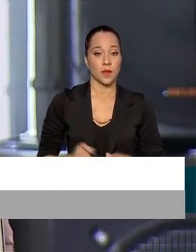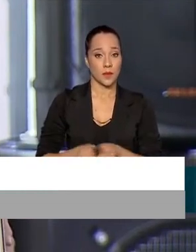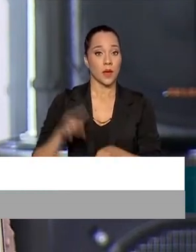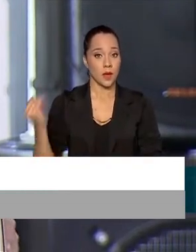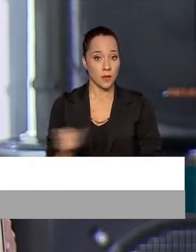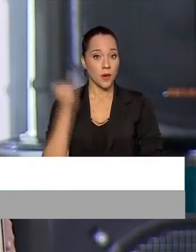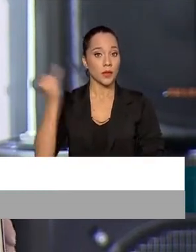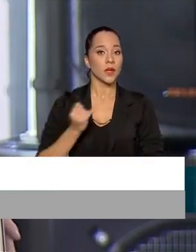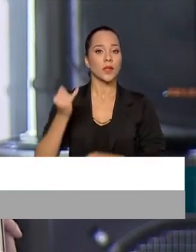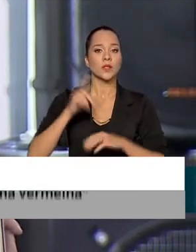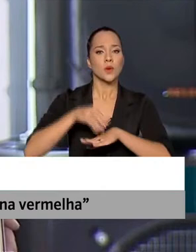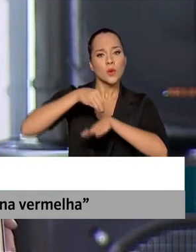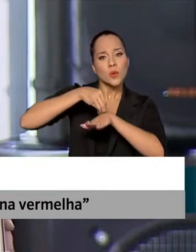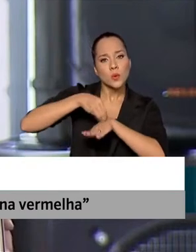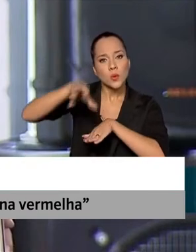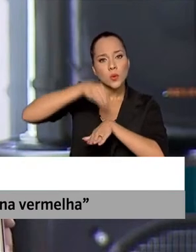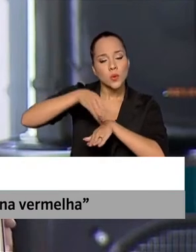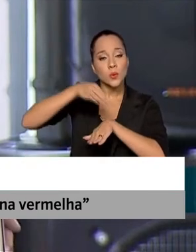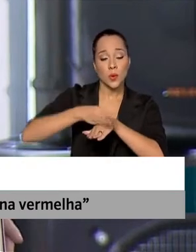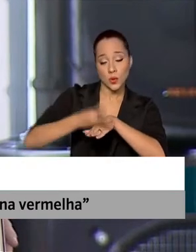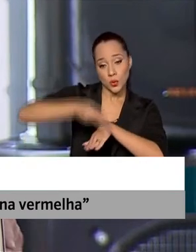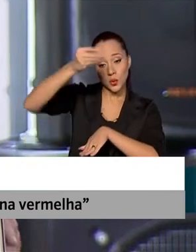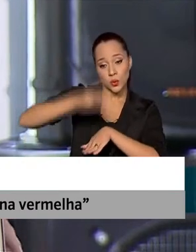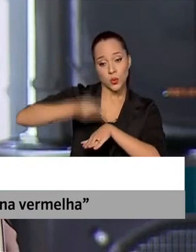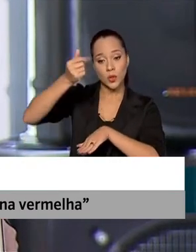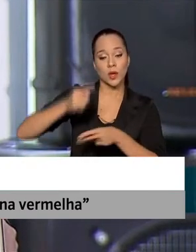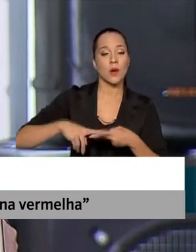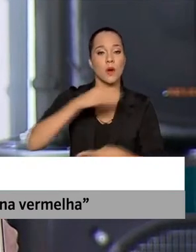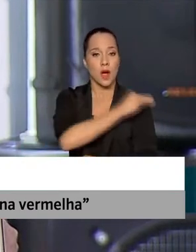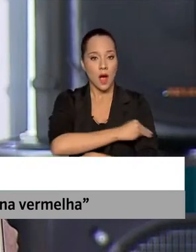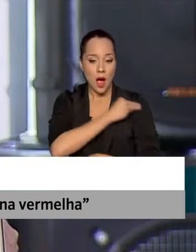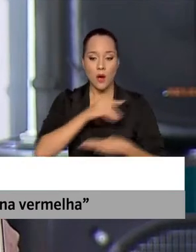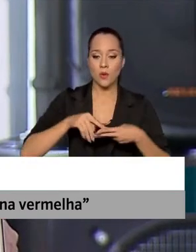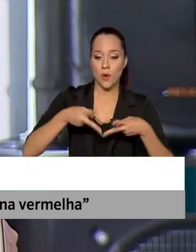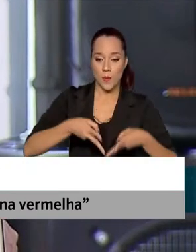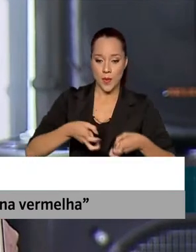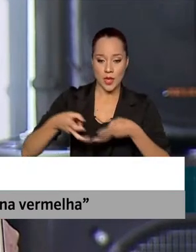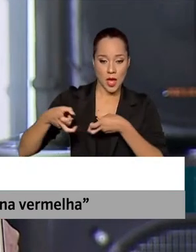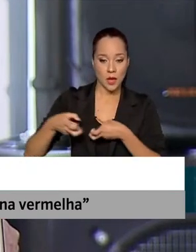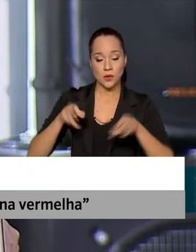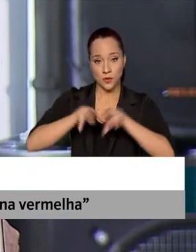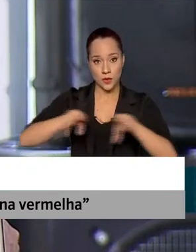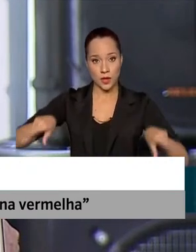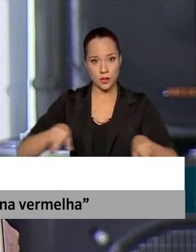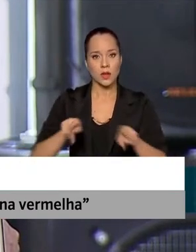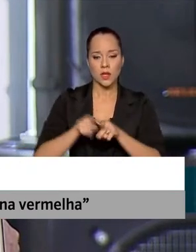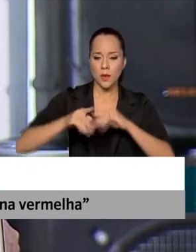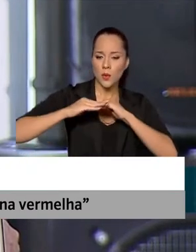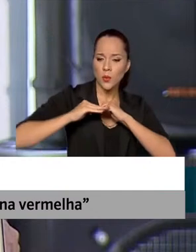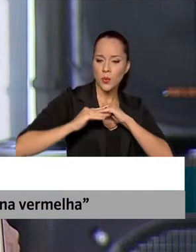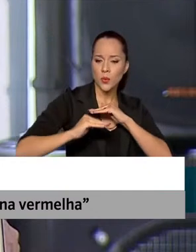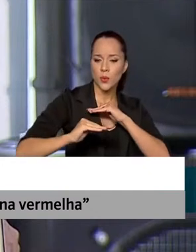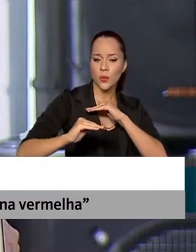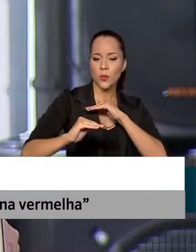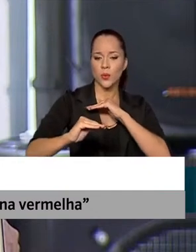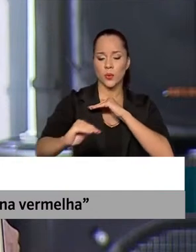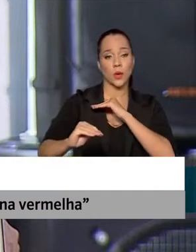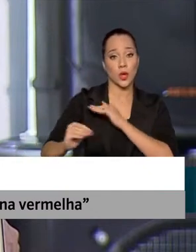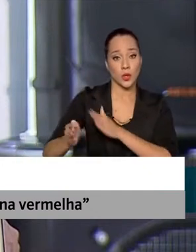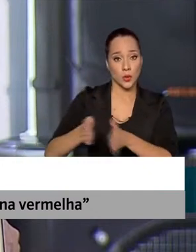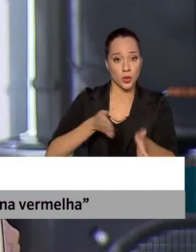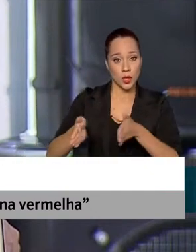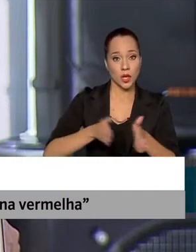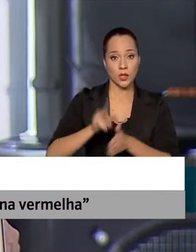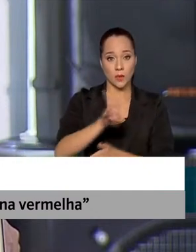Importante via de escoamento da produção de grãos, álcool e minérios. O início da pavimentação do trecho sul